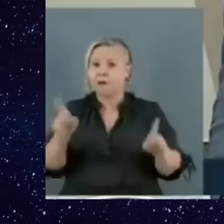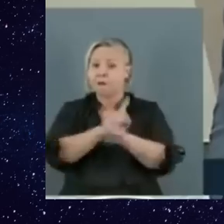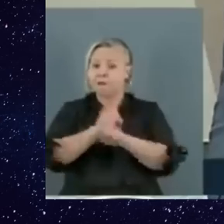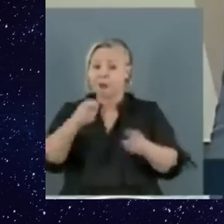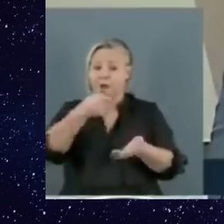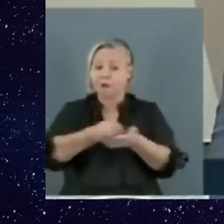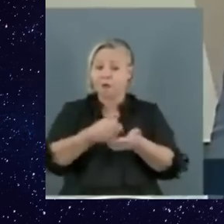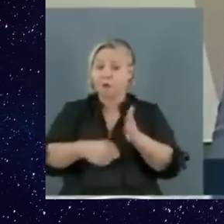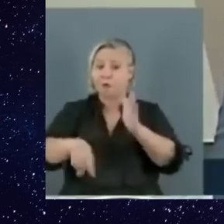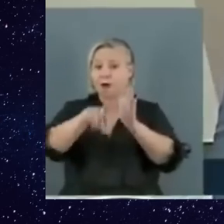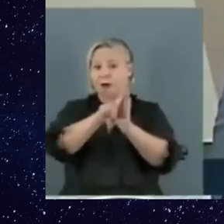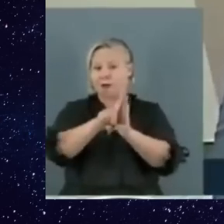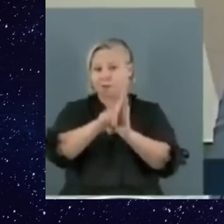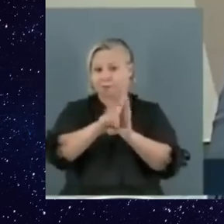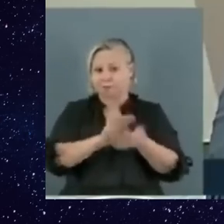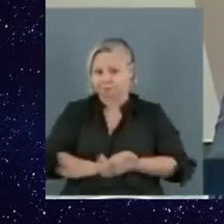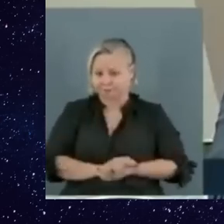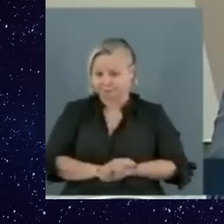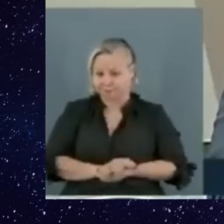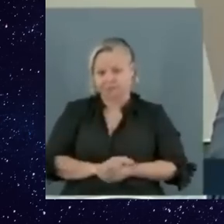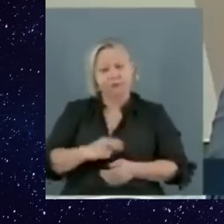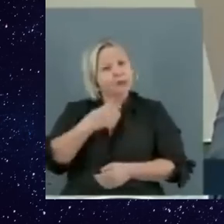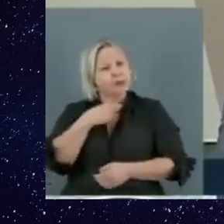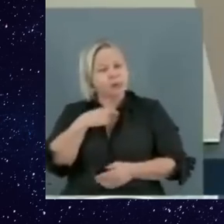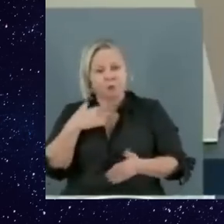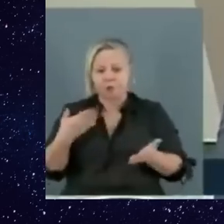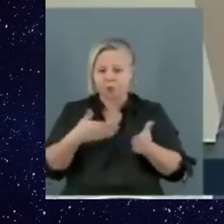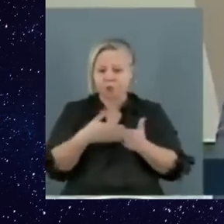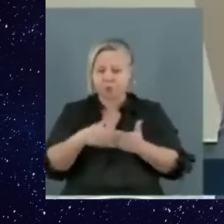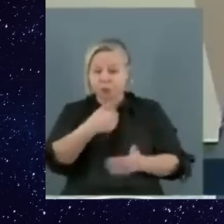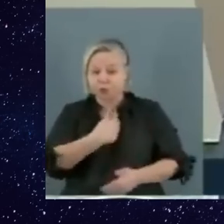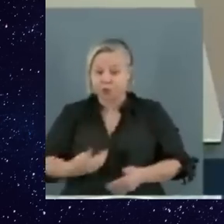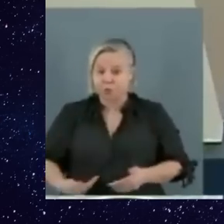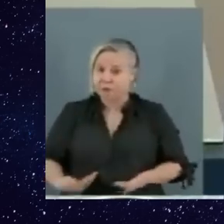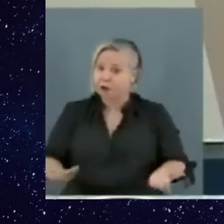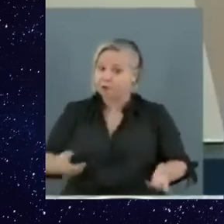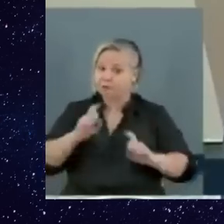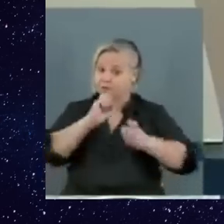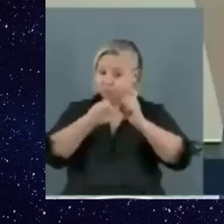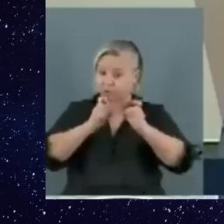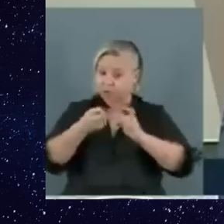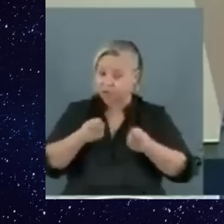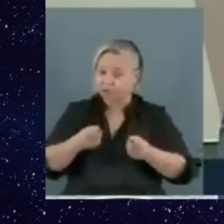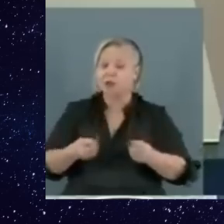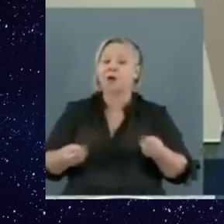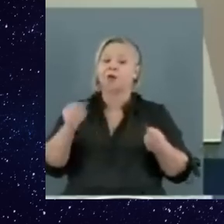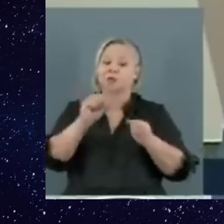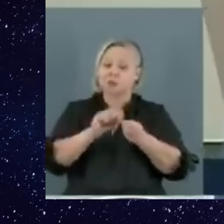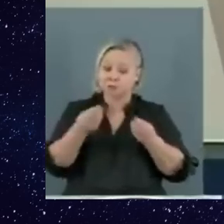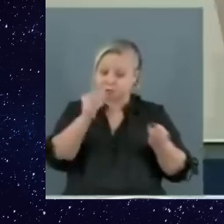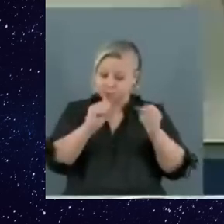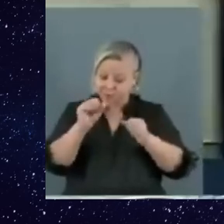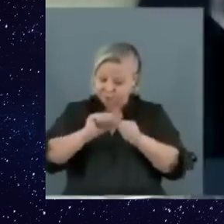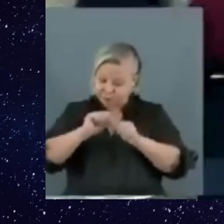de uma vontade autoritária de impedir o governo de governar. Então, nós estamos aplicando o conjunto de leis que existe e vamos